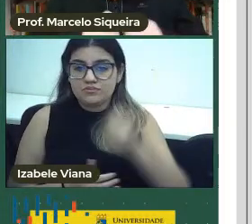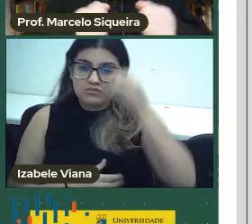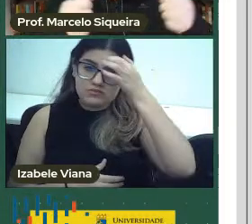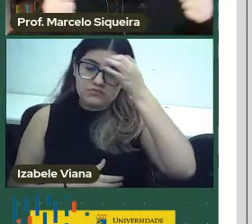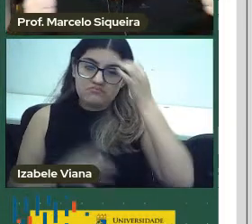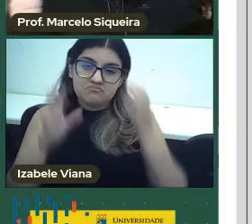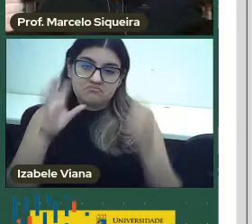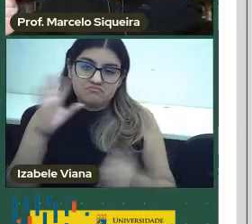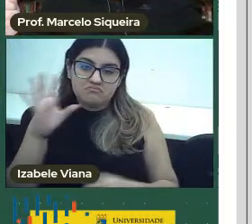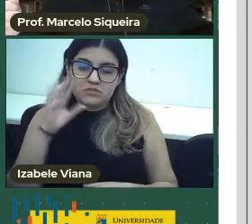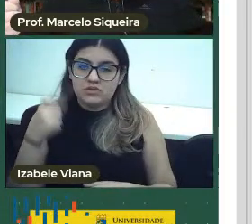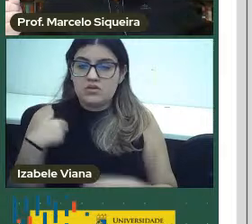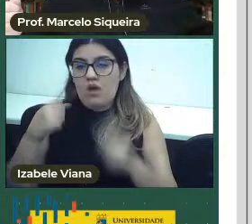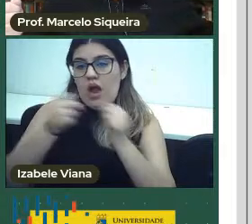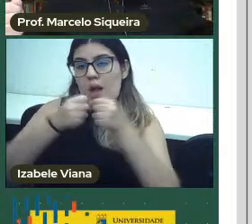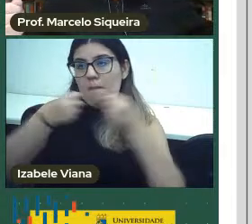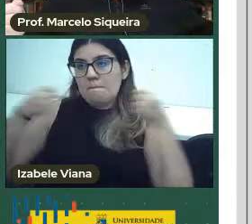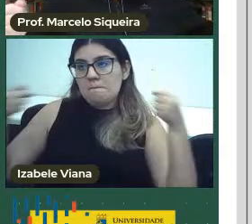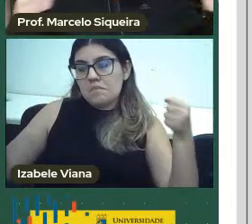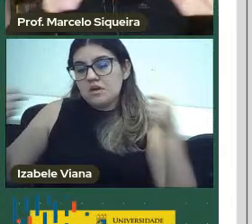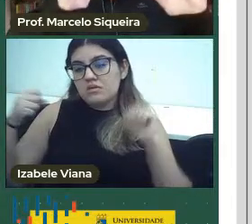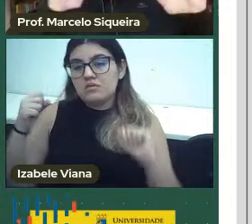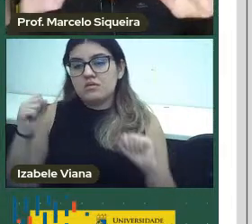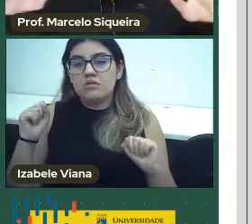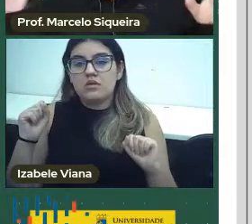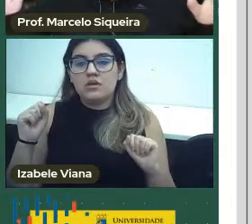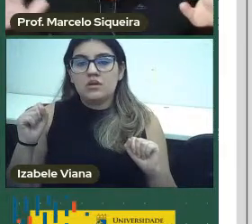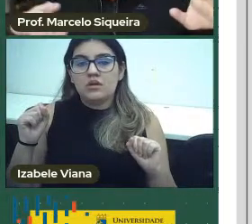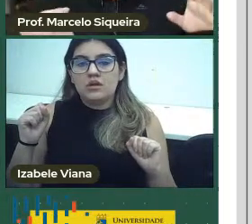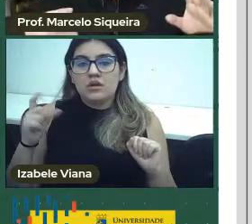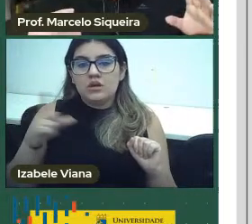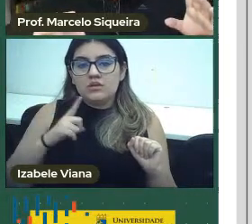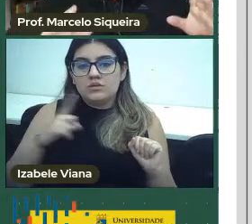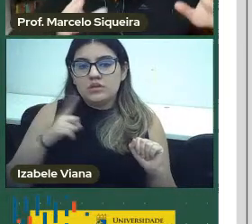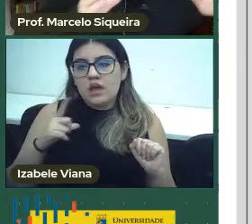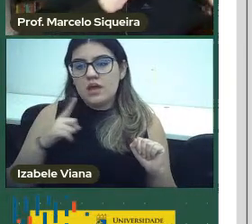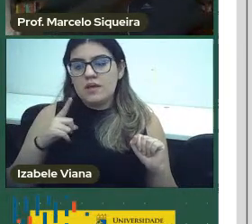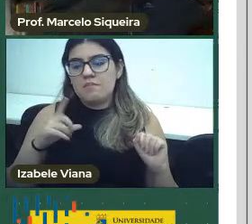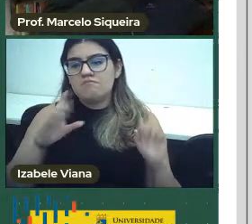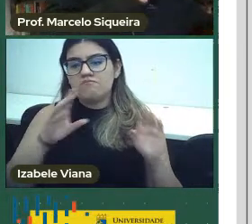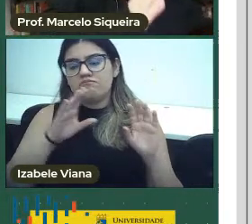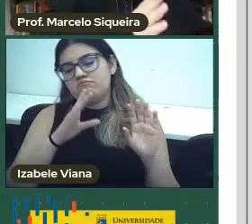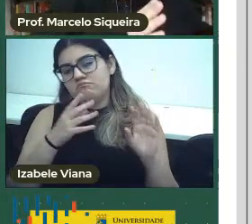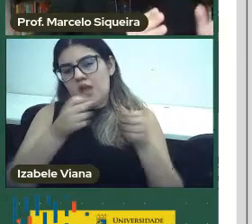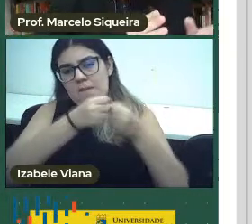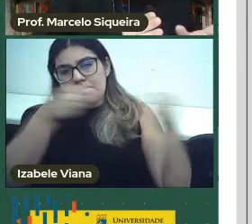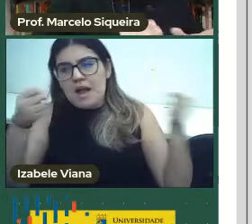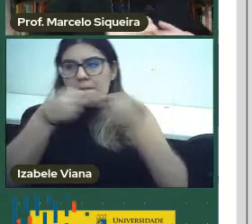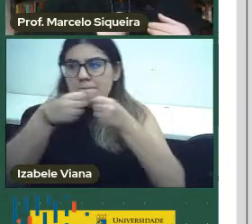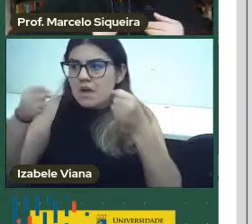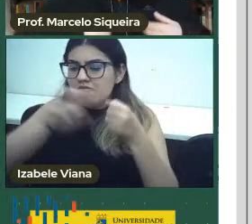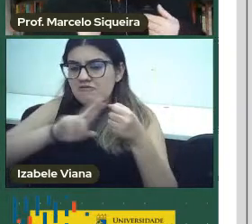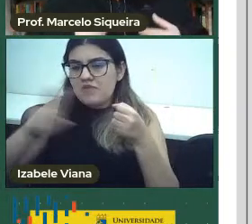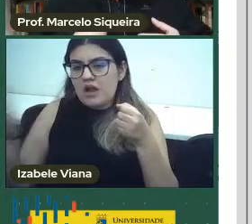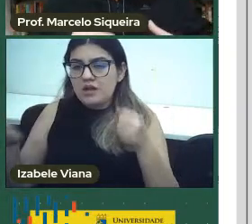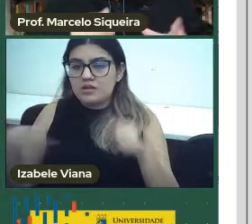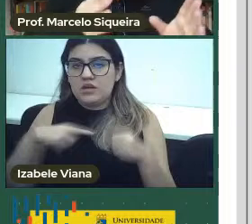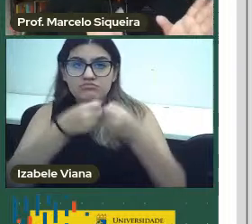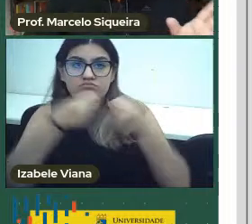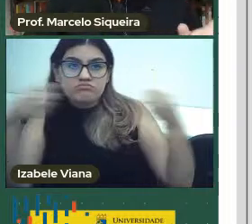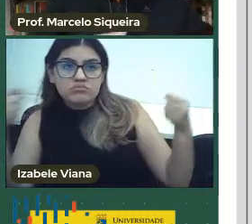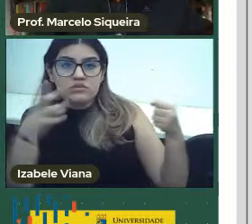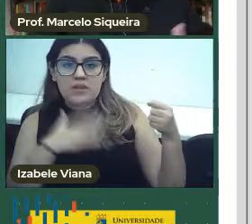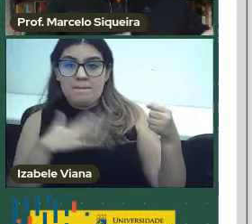imaginando que eu posso abrir o meu armário, né? São algumas portas. Então, em uma delas estão as minhas camisas